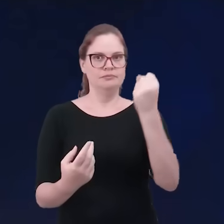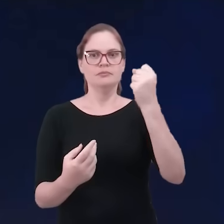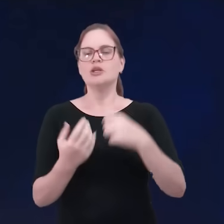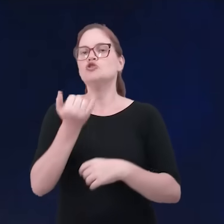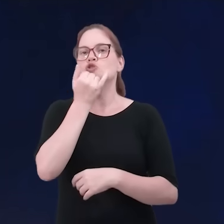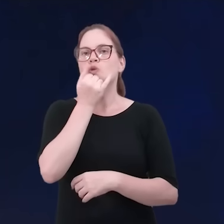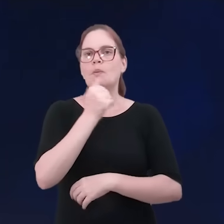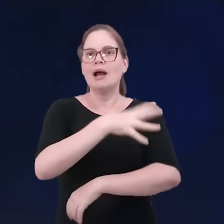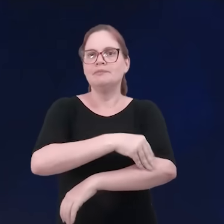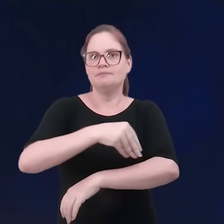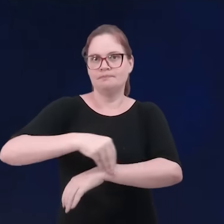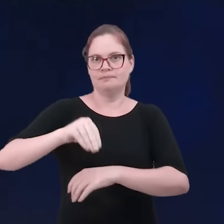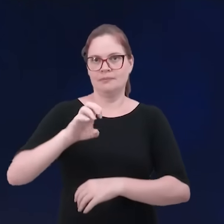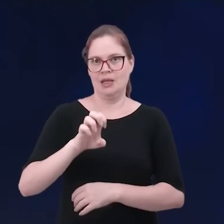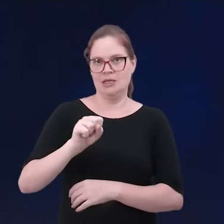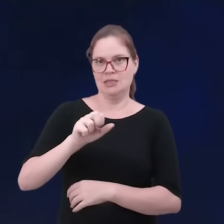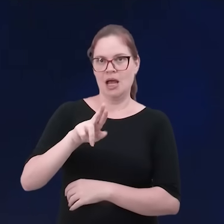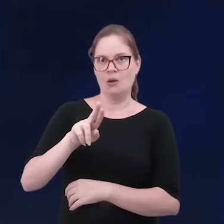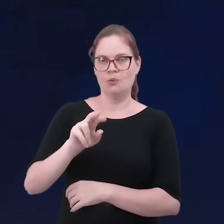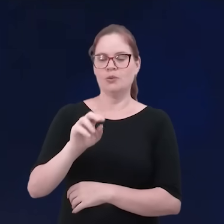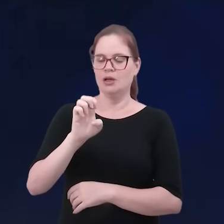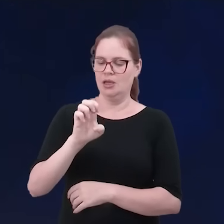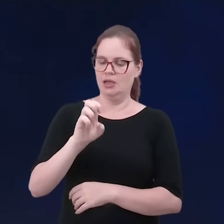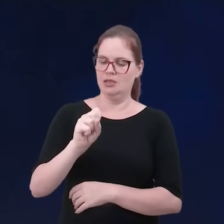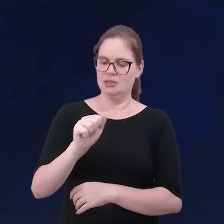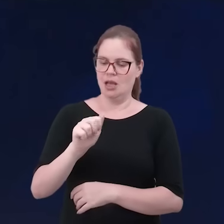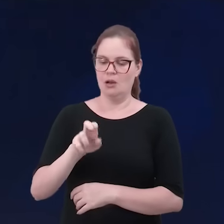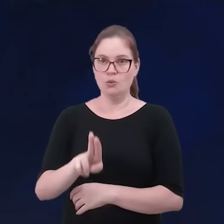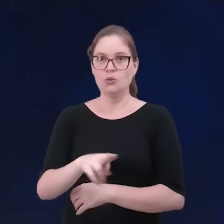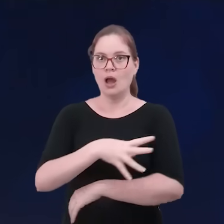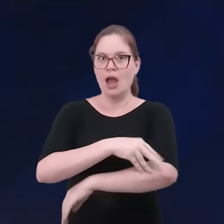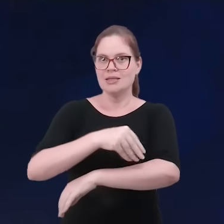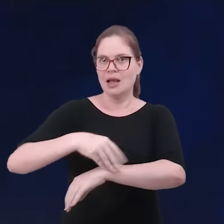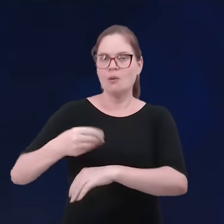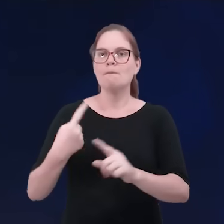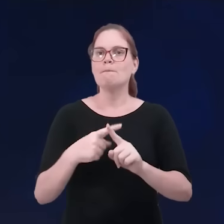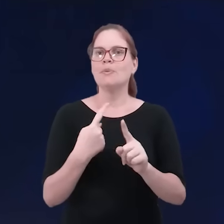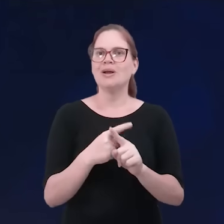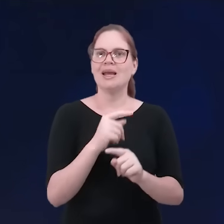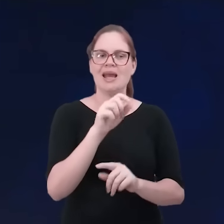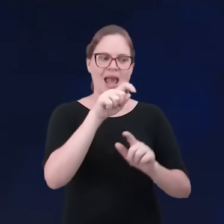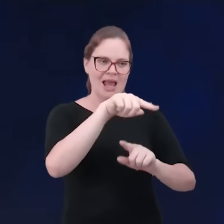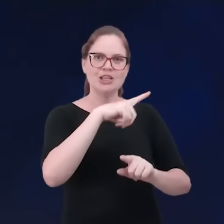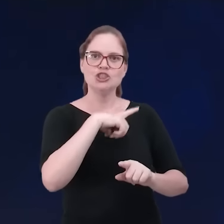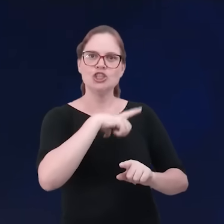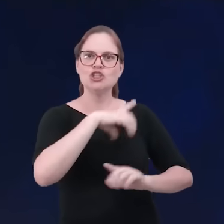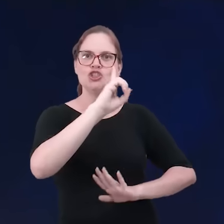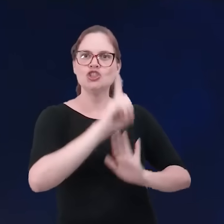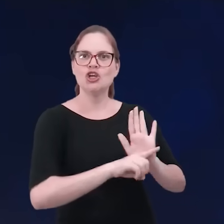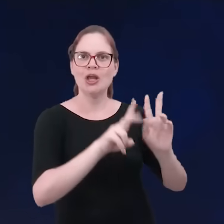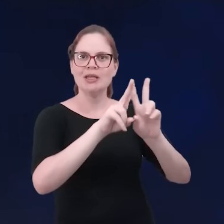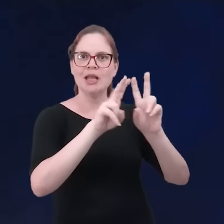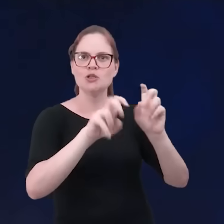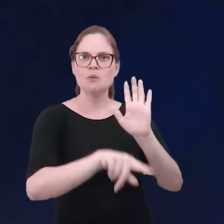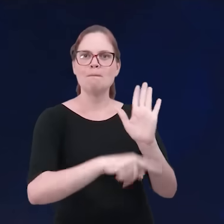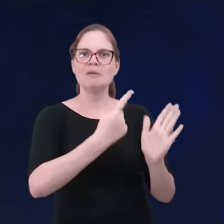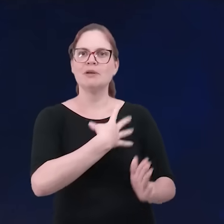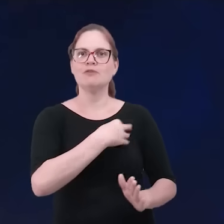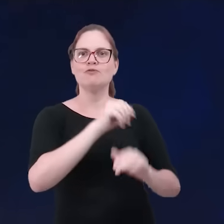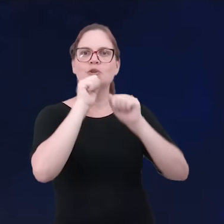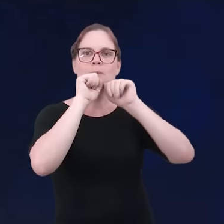Deus diz que ele pegou também, ele trocou a bênção da primogenitura por um prato de